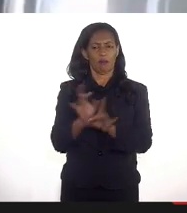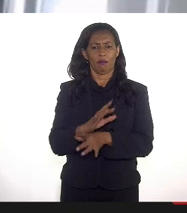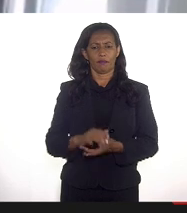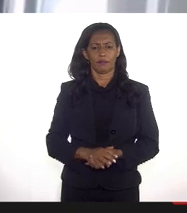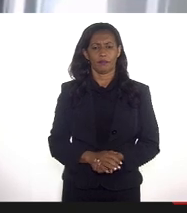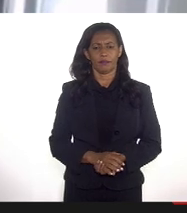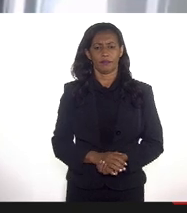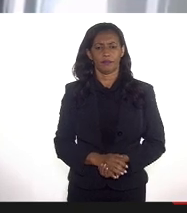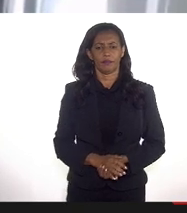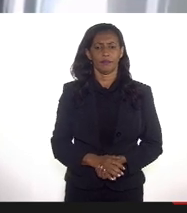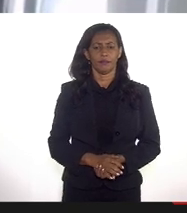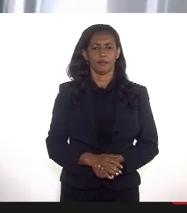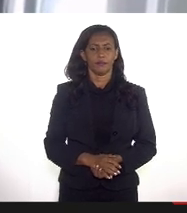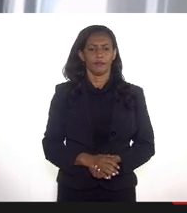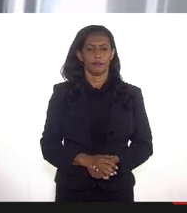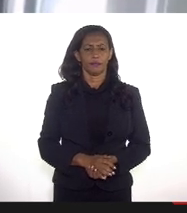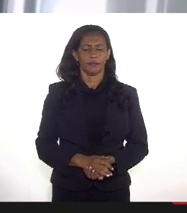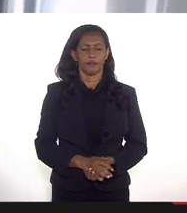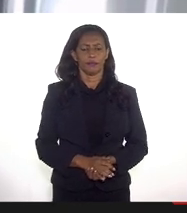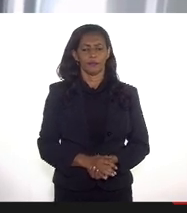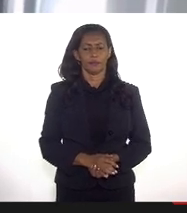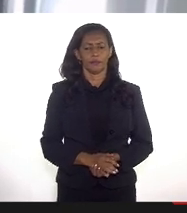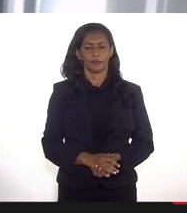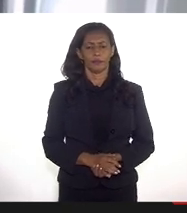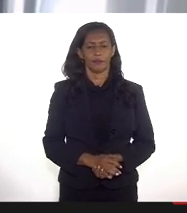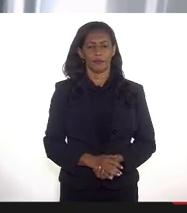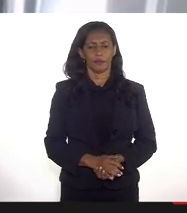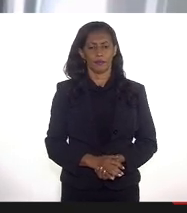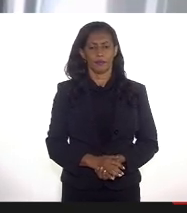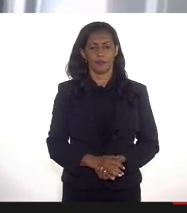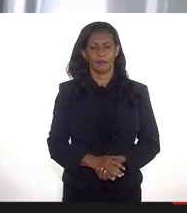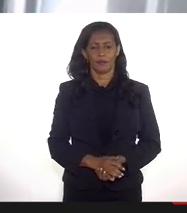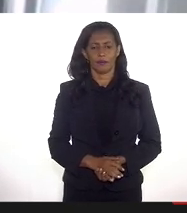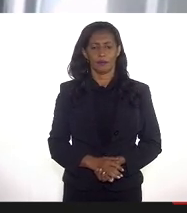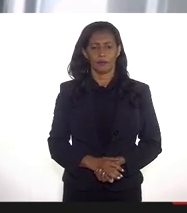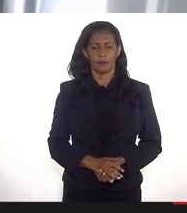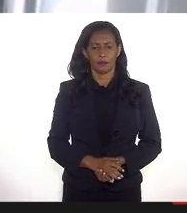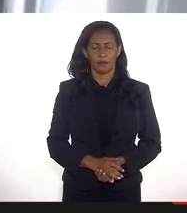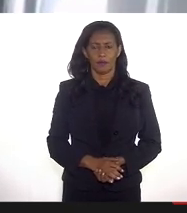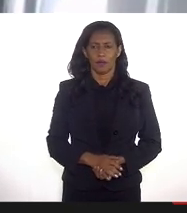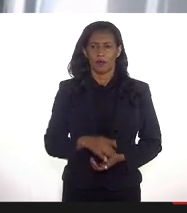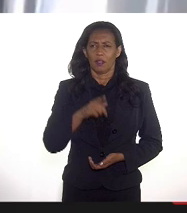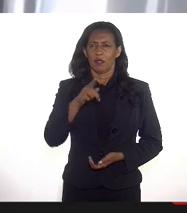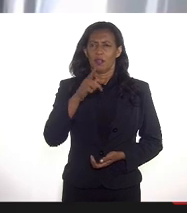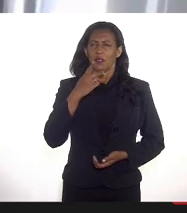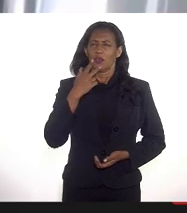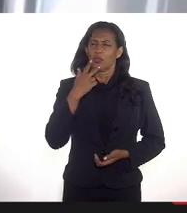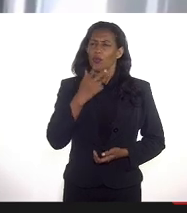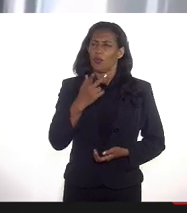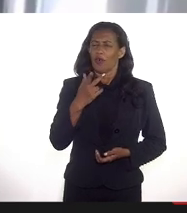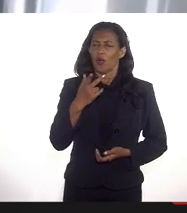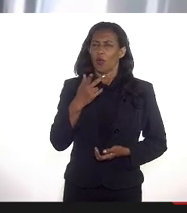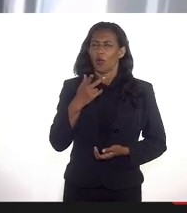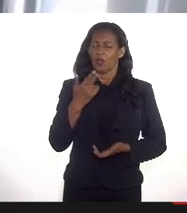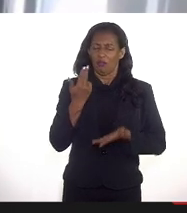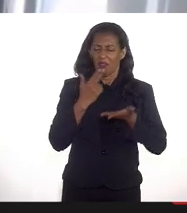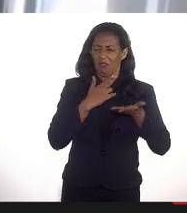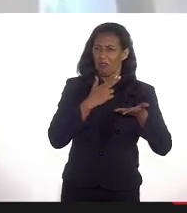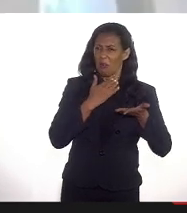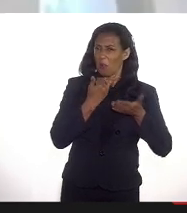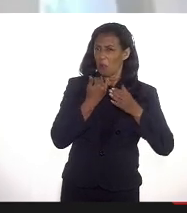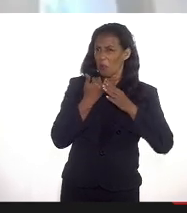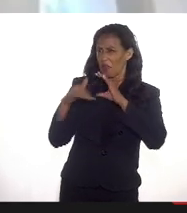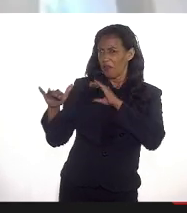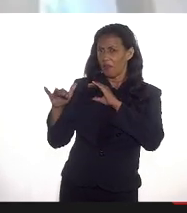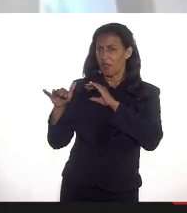Carrilho, essa questão o senhor falou sobre um envio à Secretaria de Planejamento, é isso? Sim.